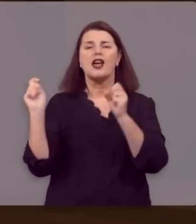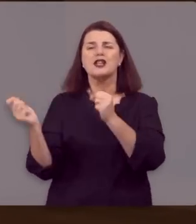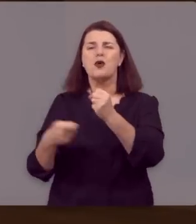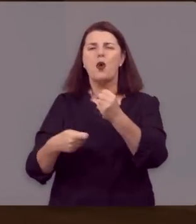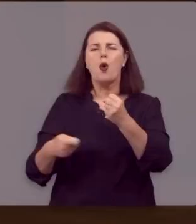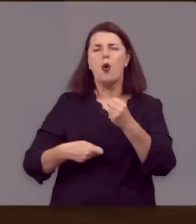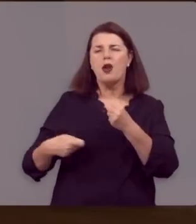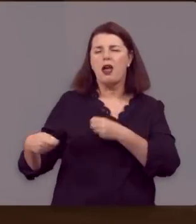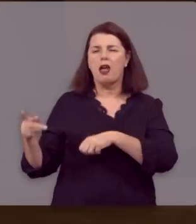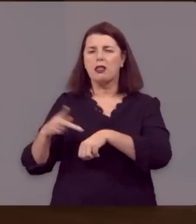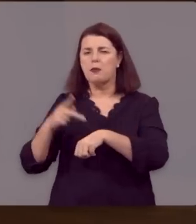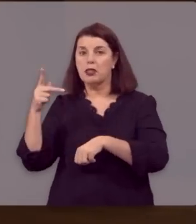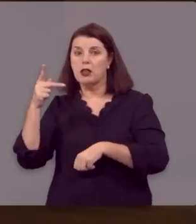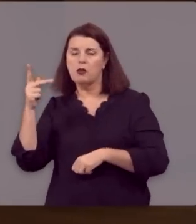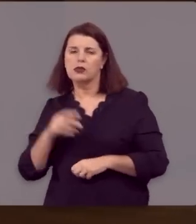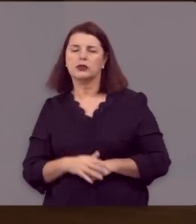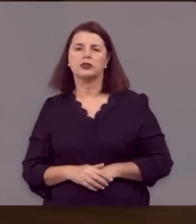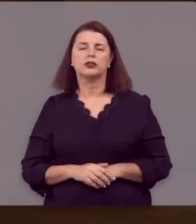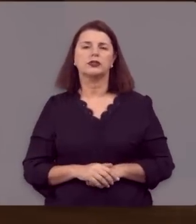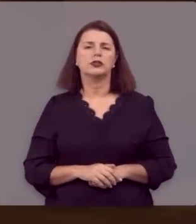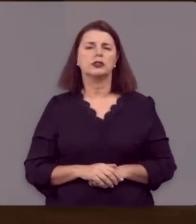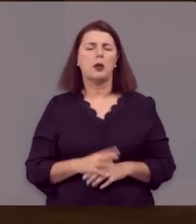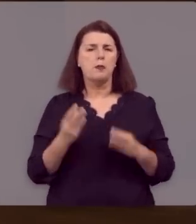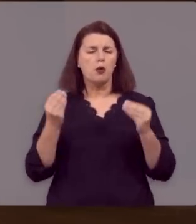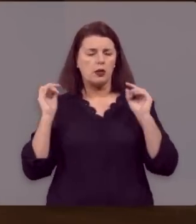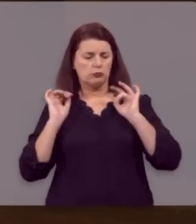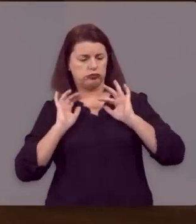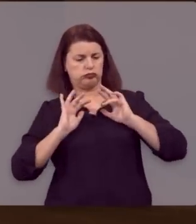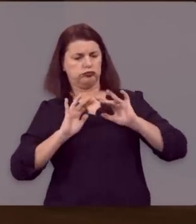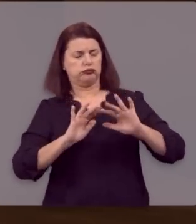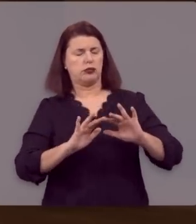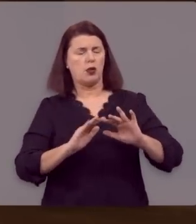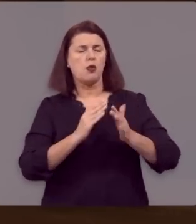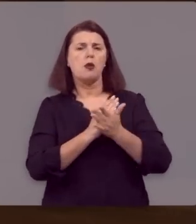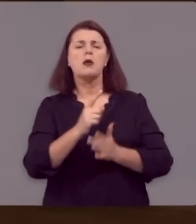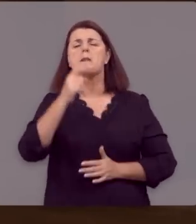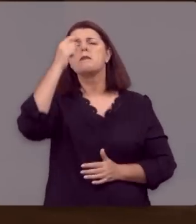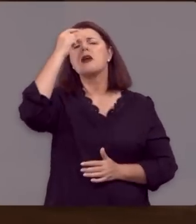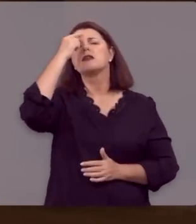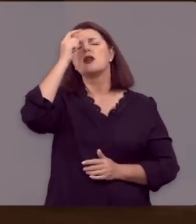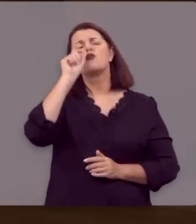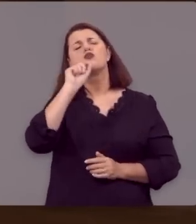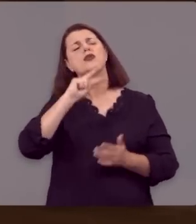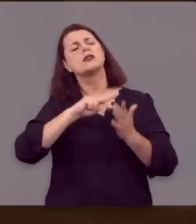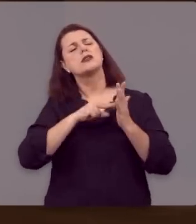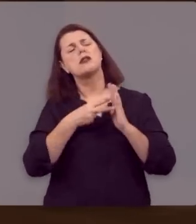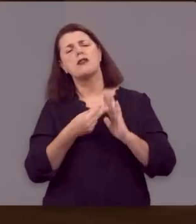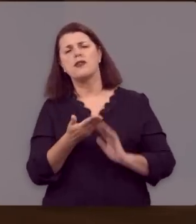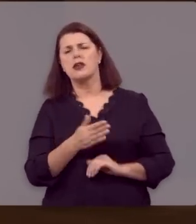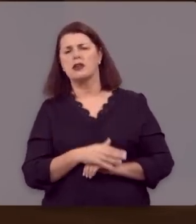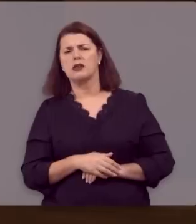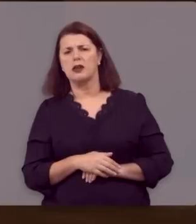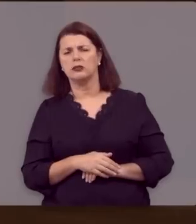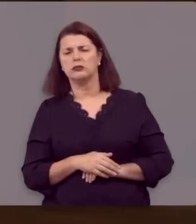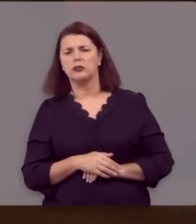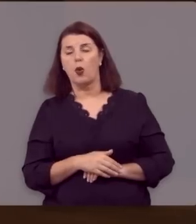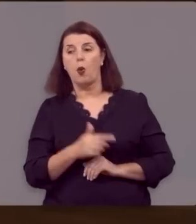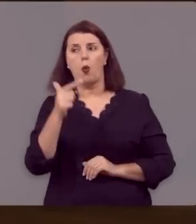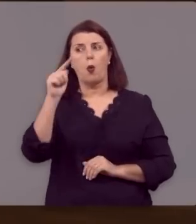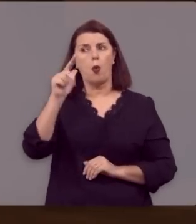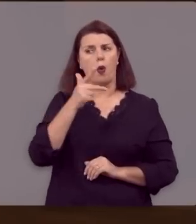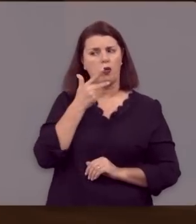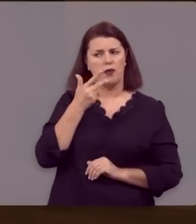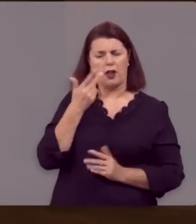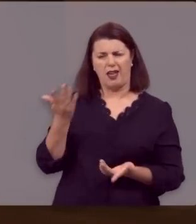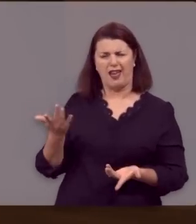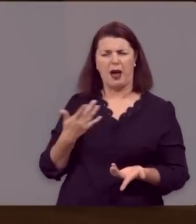festa do Pentecostes, e as multidões começaram a pensar: o que quer isso dizer? Outros